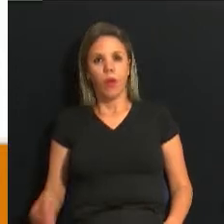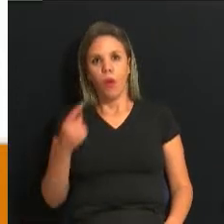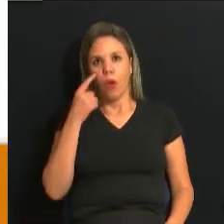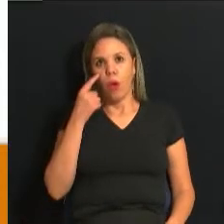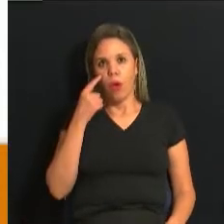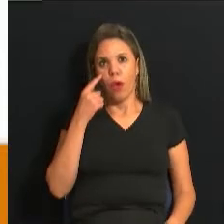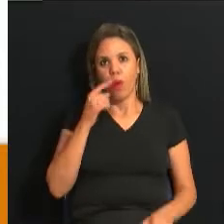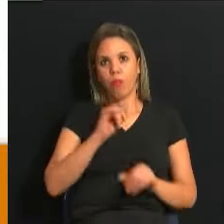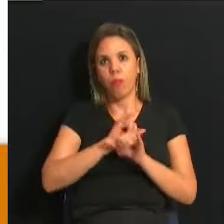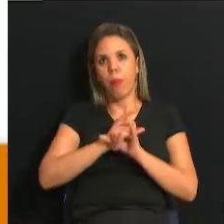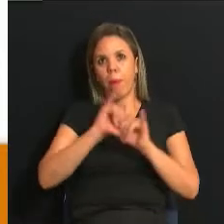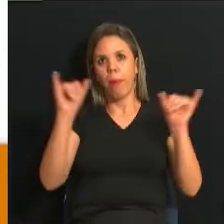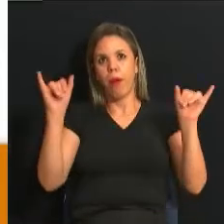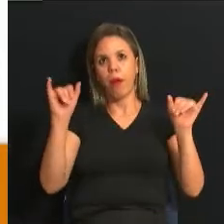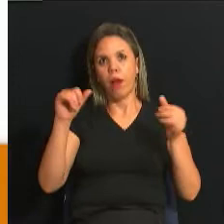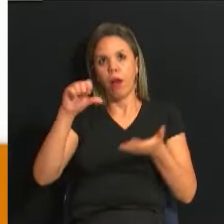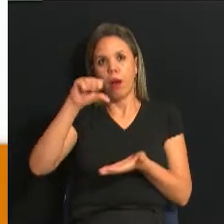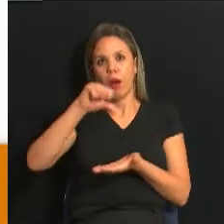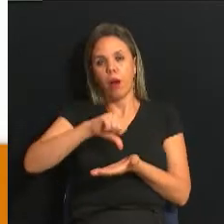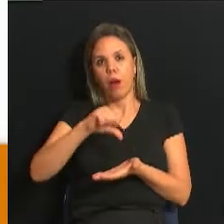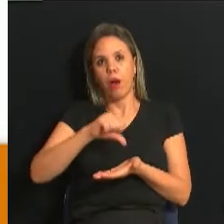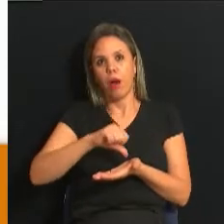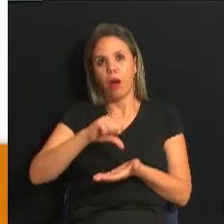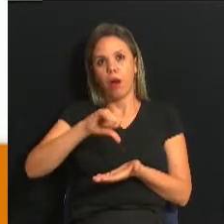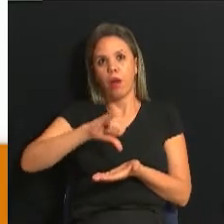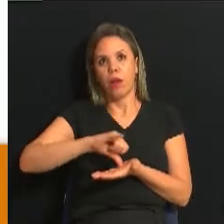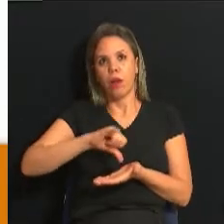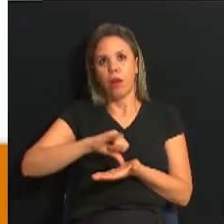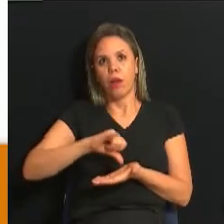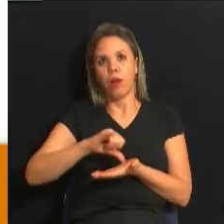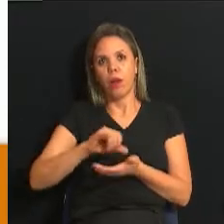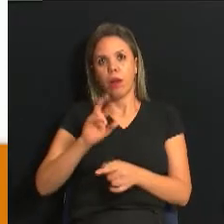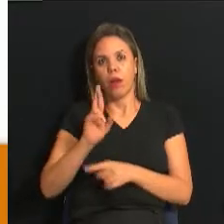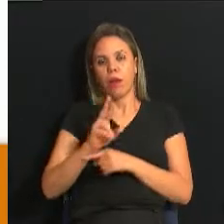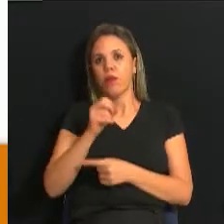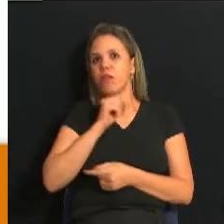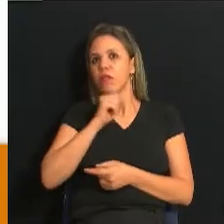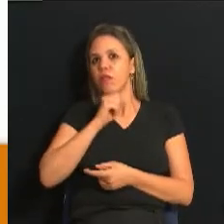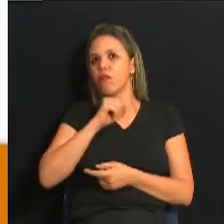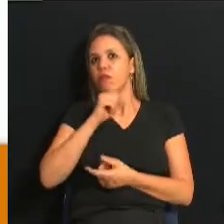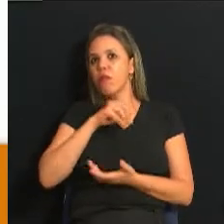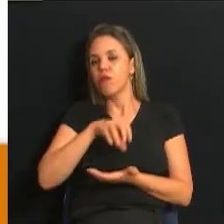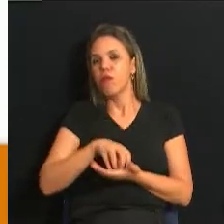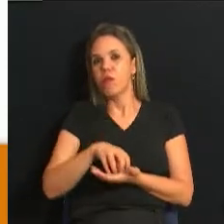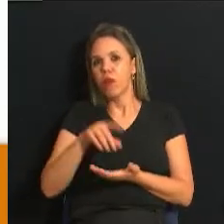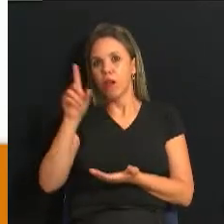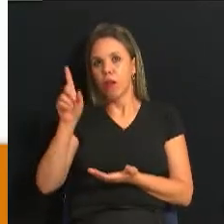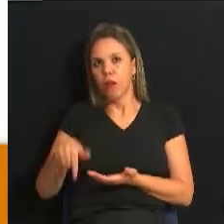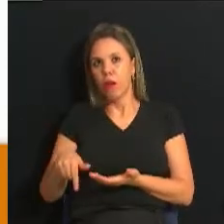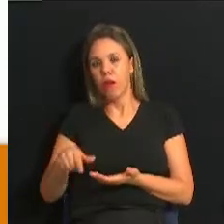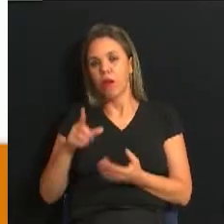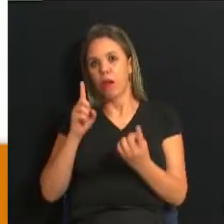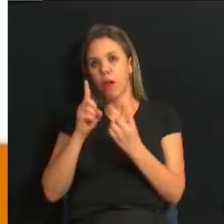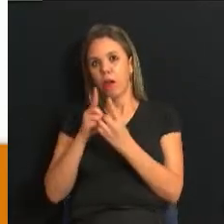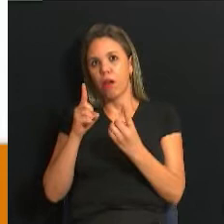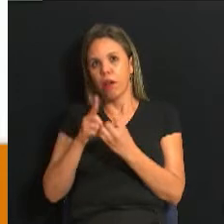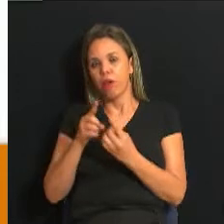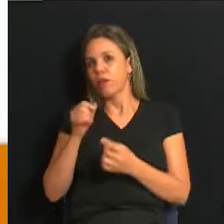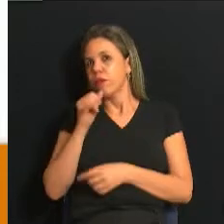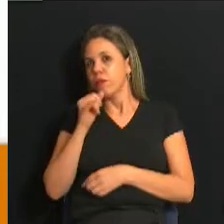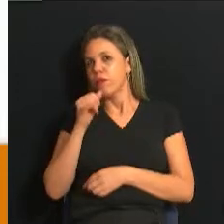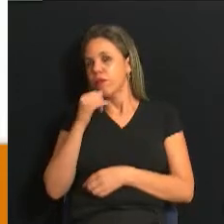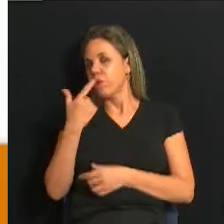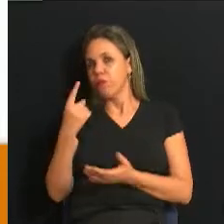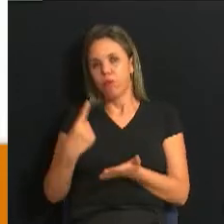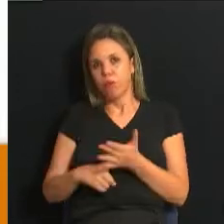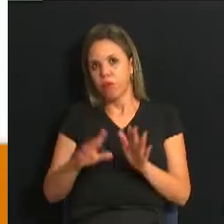aviso. Região Leste, lá no Centro de Referência do Idoso, que inicialmente ia atender, por exemplo, sem